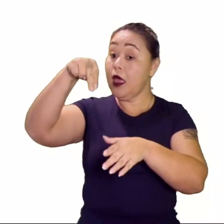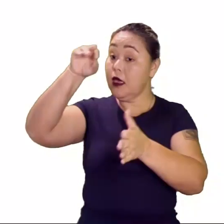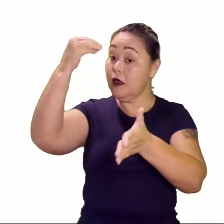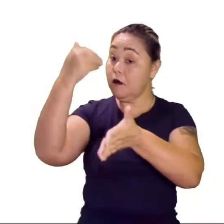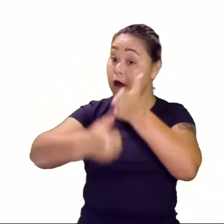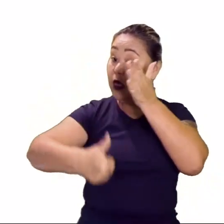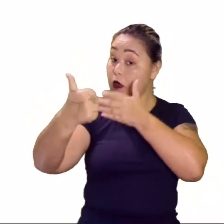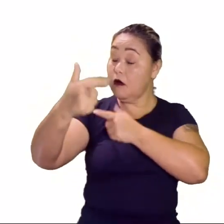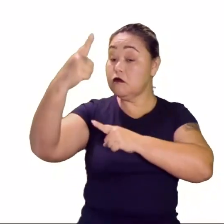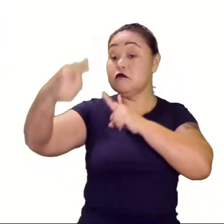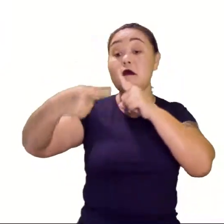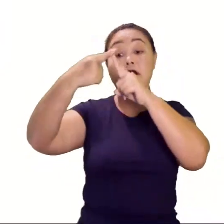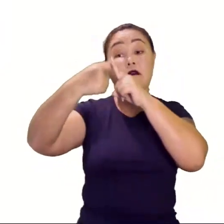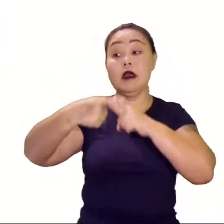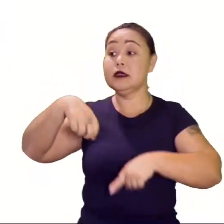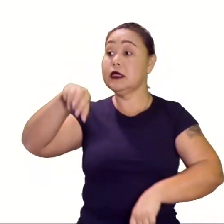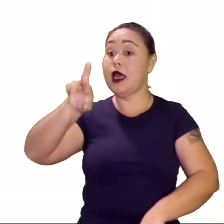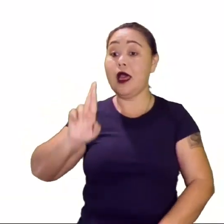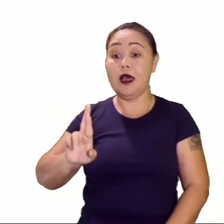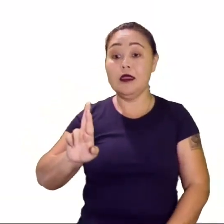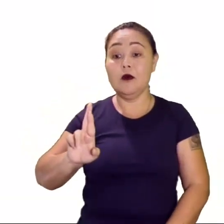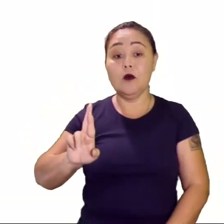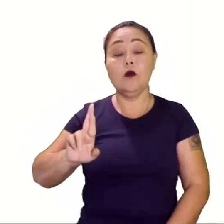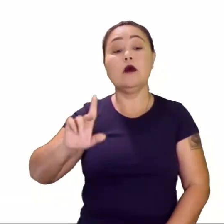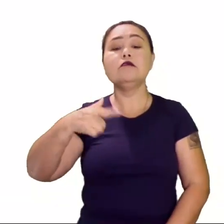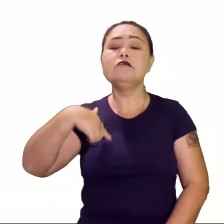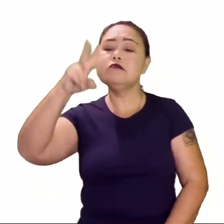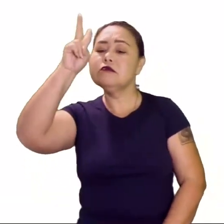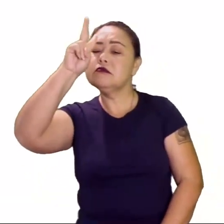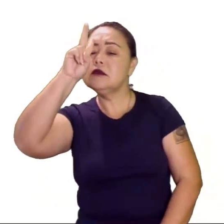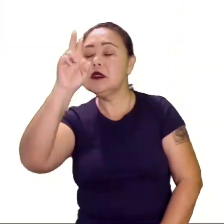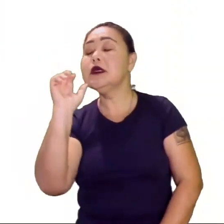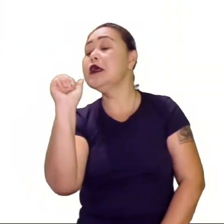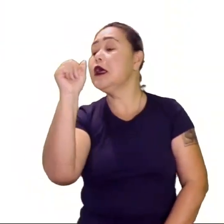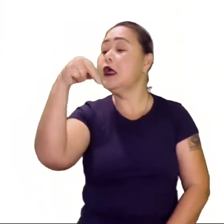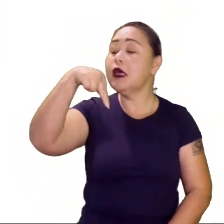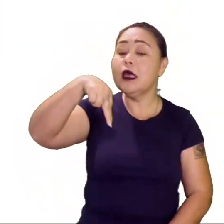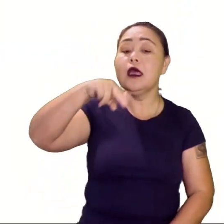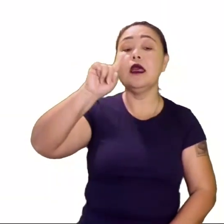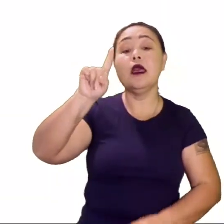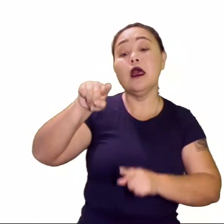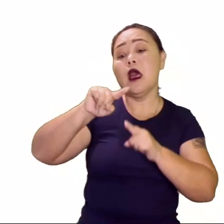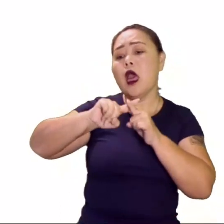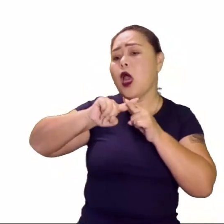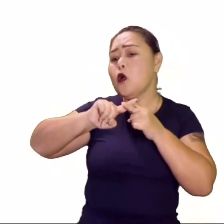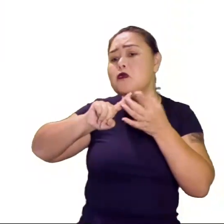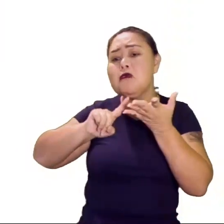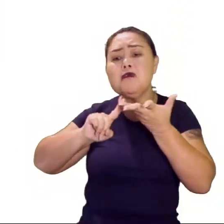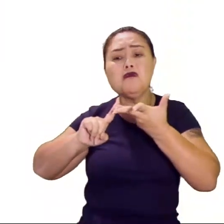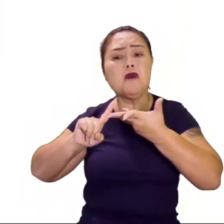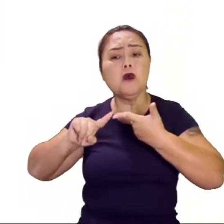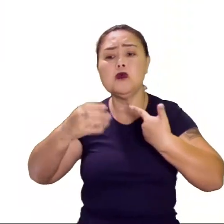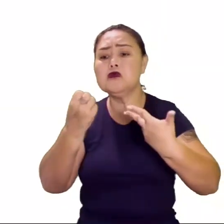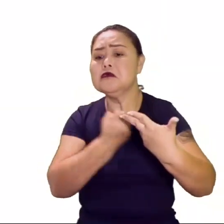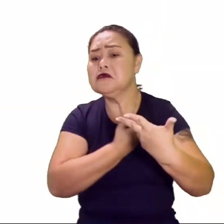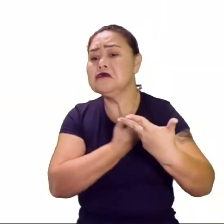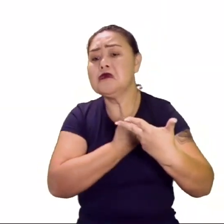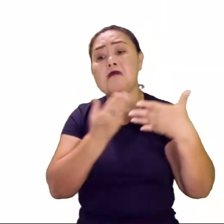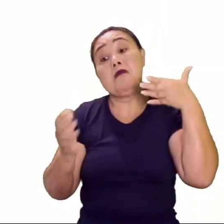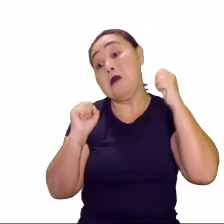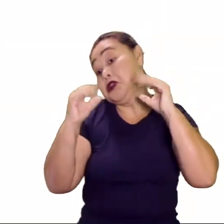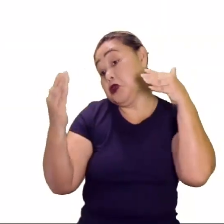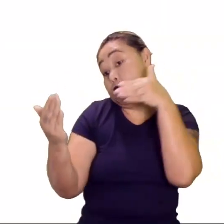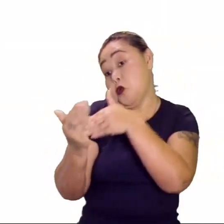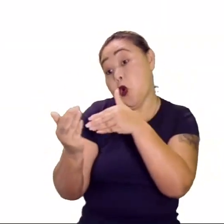1 vezes a razão, né? E aí a gente vai lembrar, quem é o AN? O AN é o enésimo termo. É o enésimo, ou pode ser o